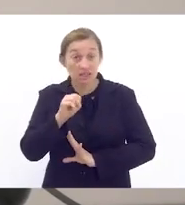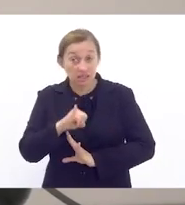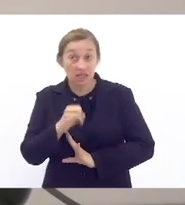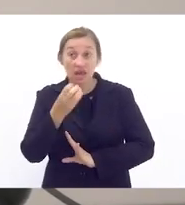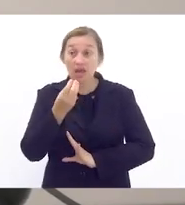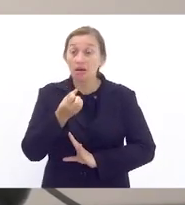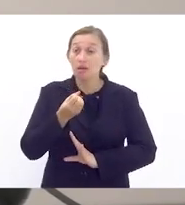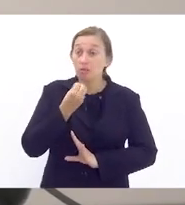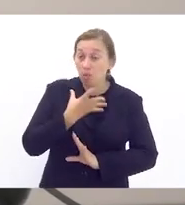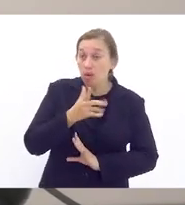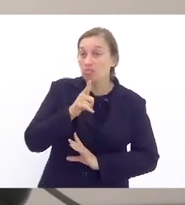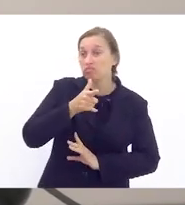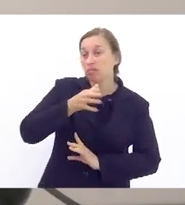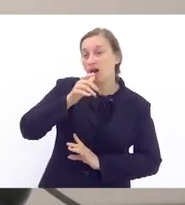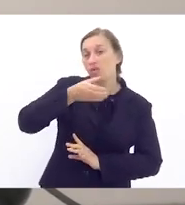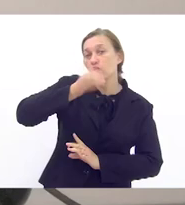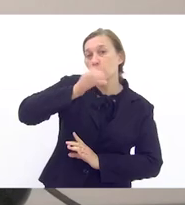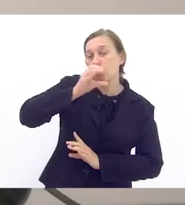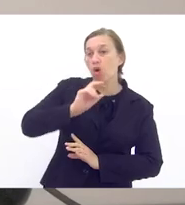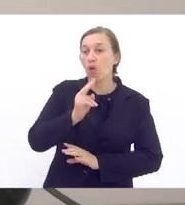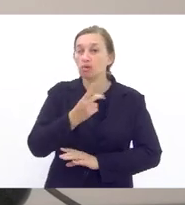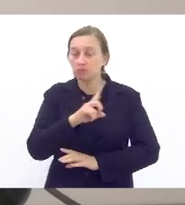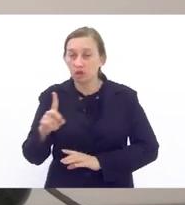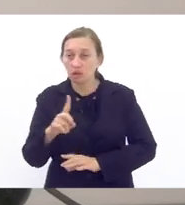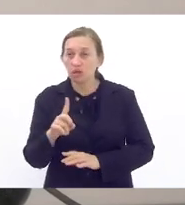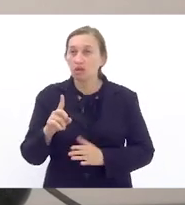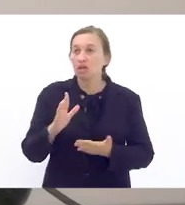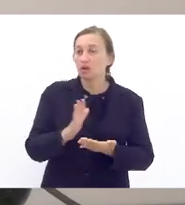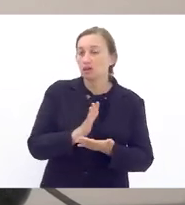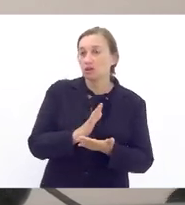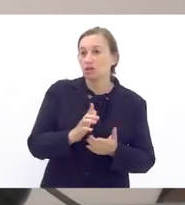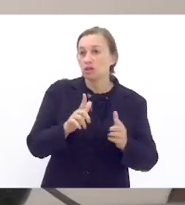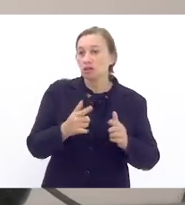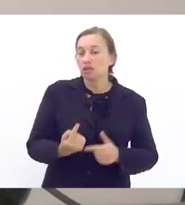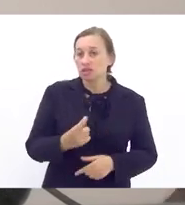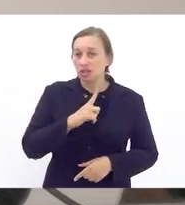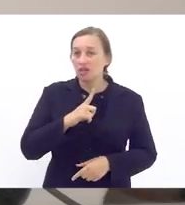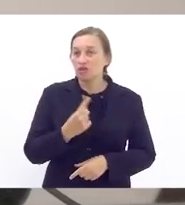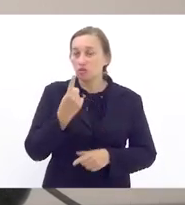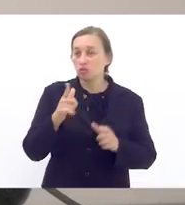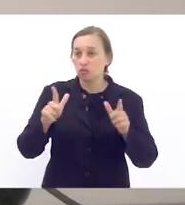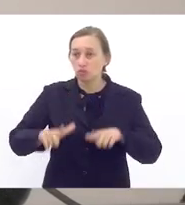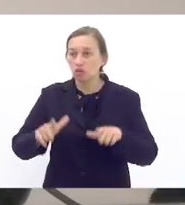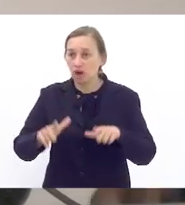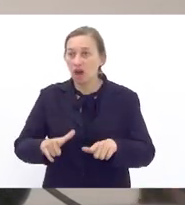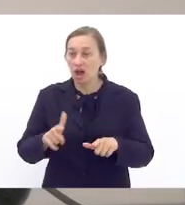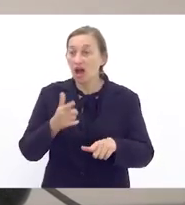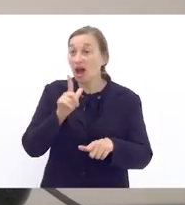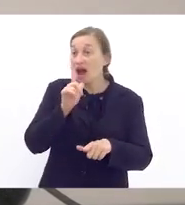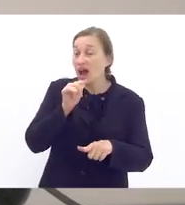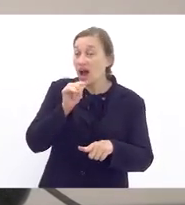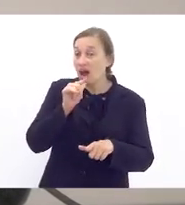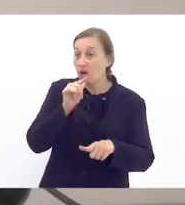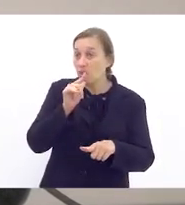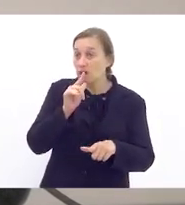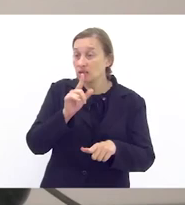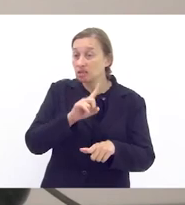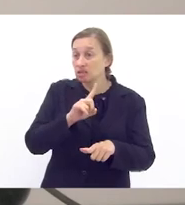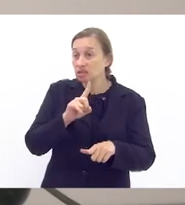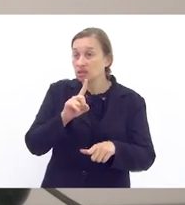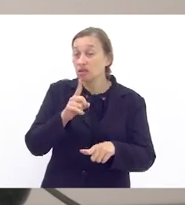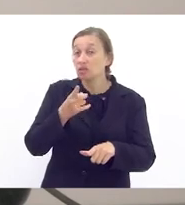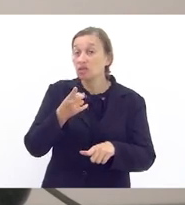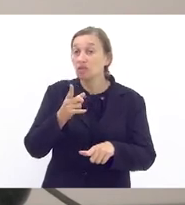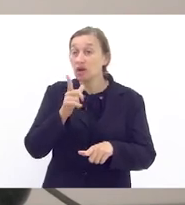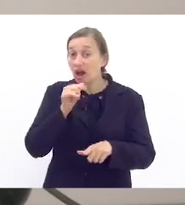imprópria. Então, um dos locais, a água não se deu como imprópria para o consumo, uma água